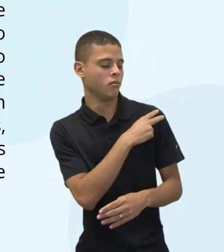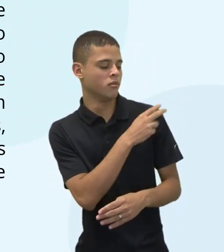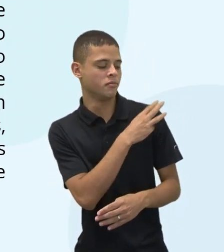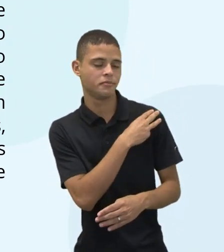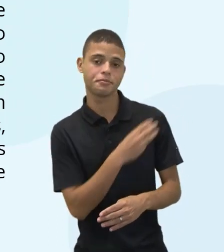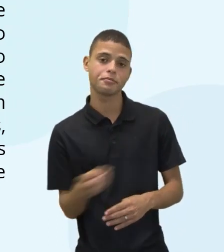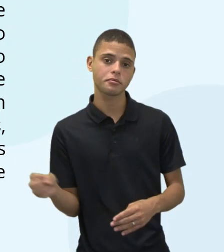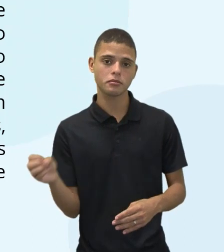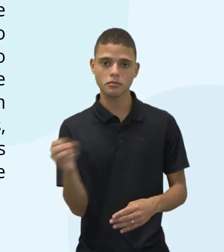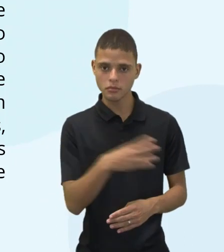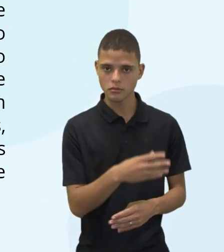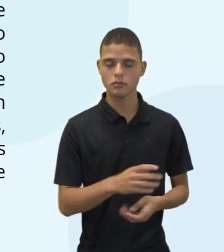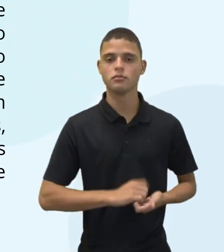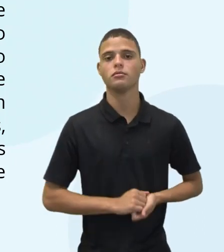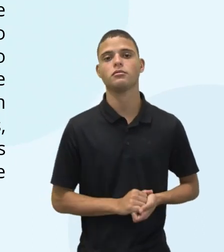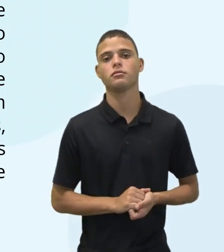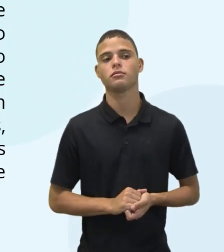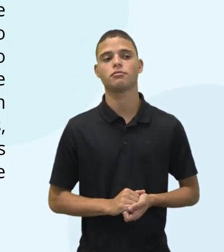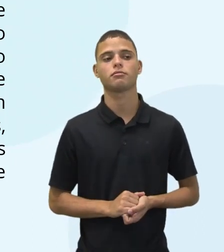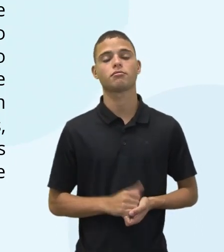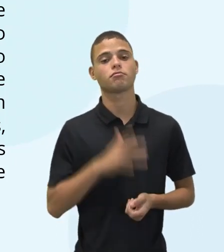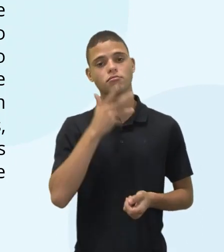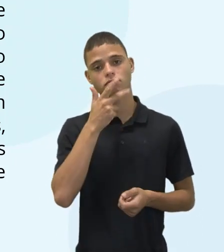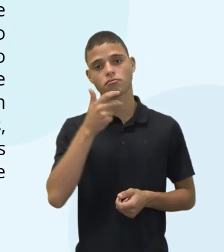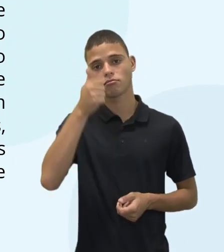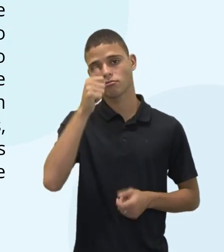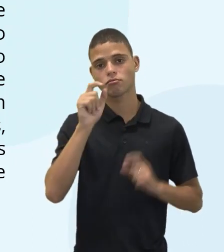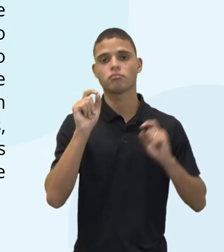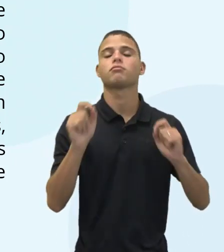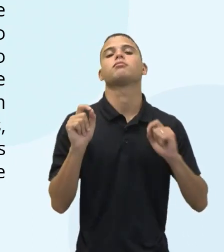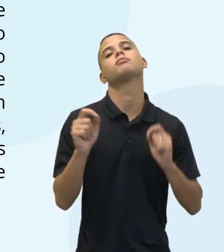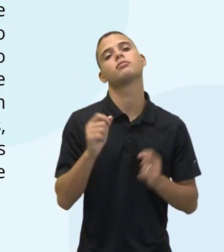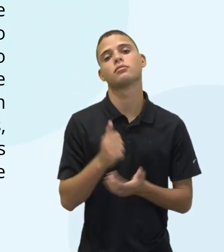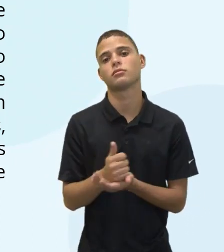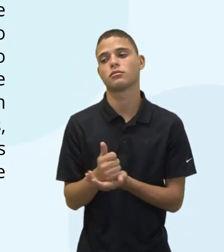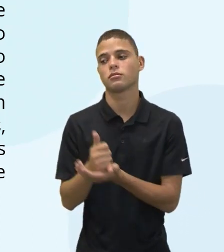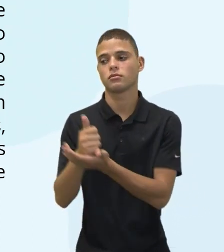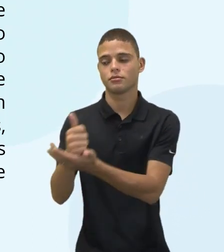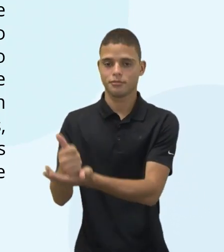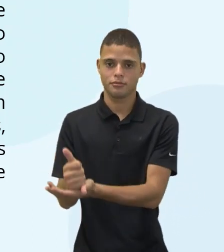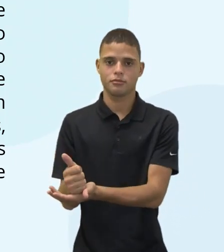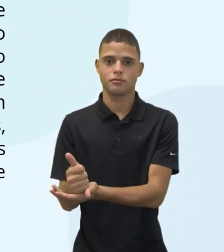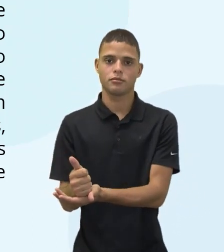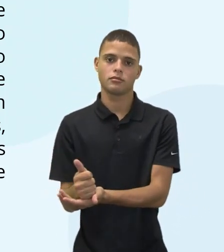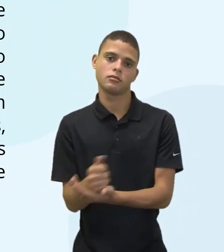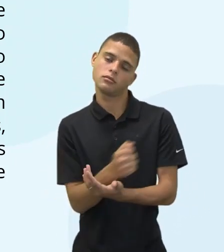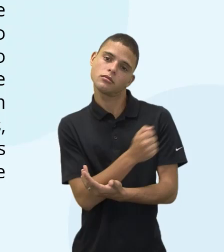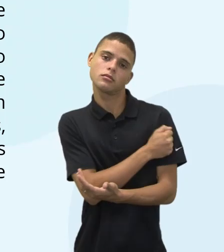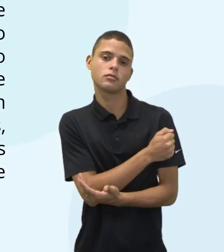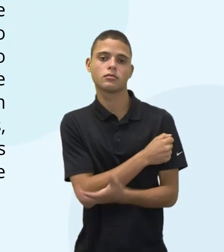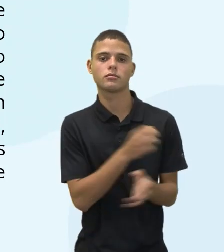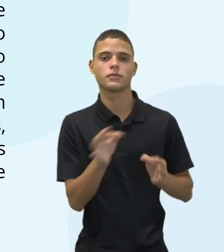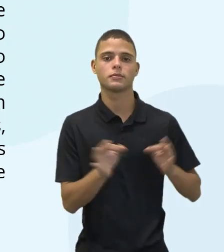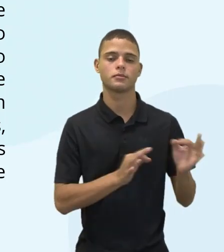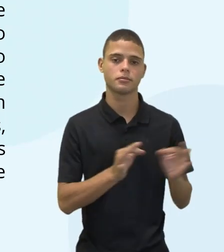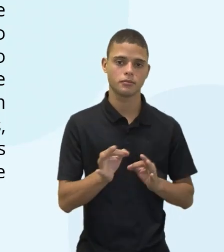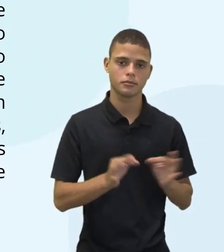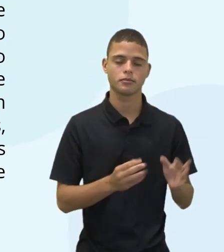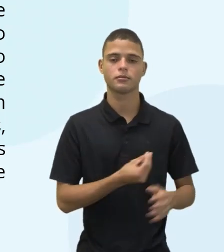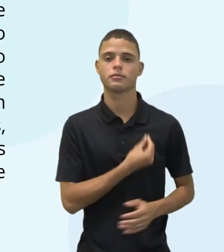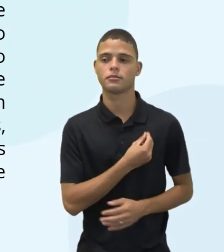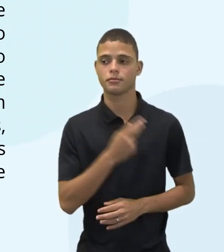muito o que fazer. E então, o melhor que podemos fazer é apoiar esse aluno no seu projeto de vida, para ele fazer uma escolha